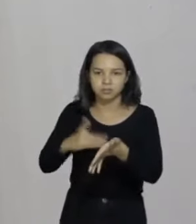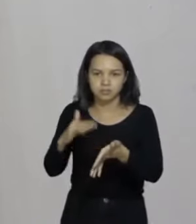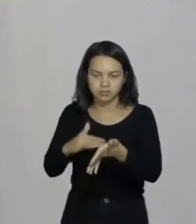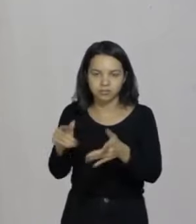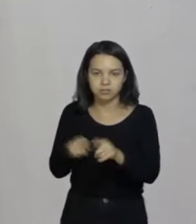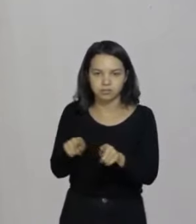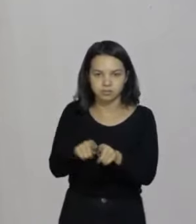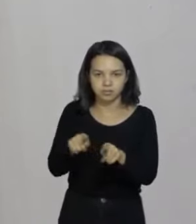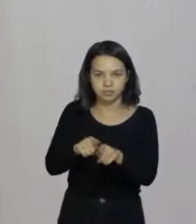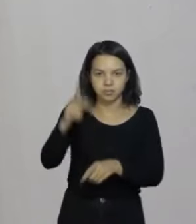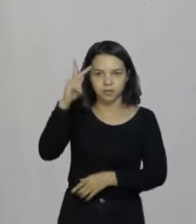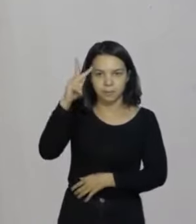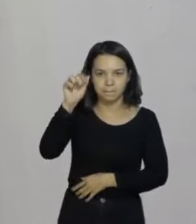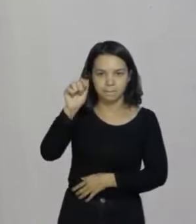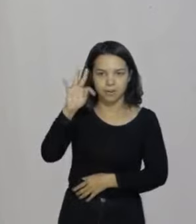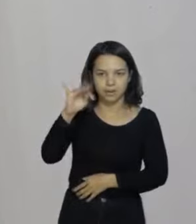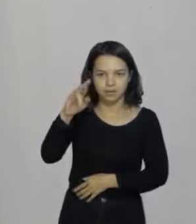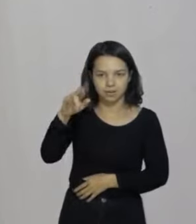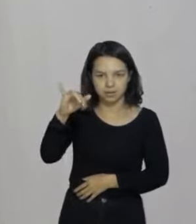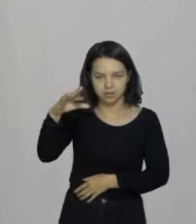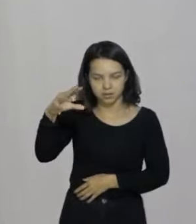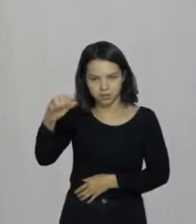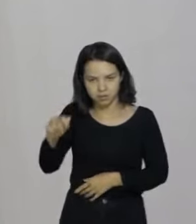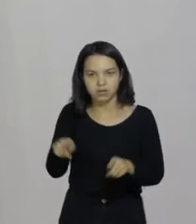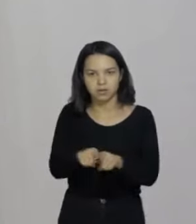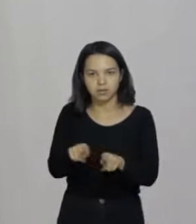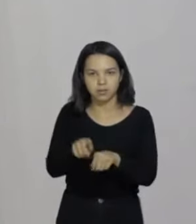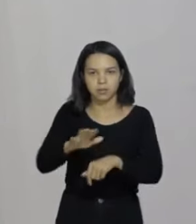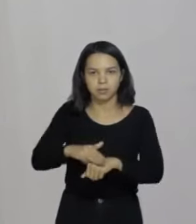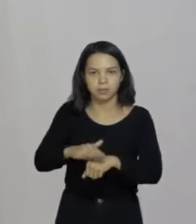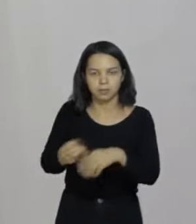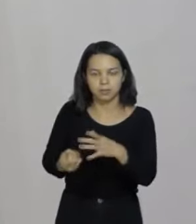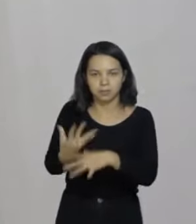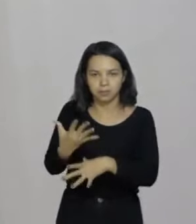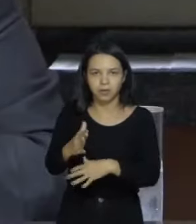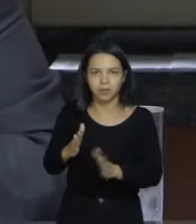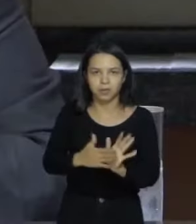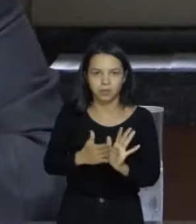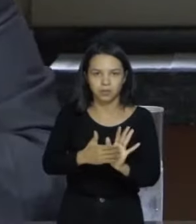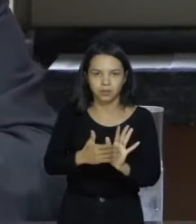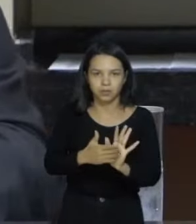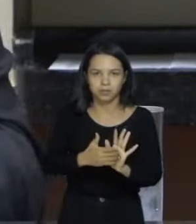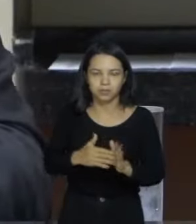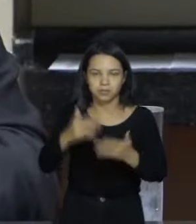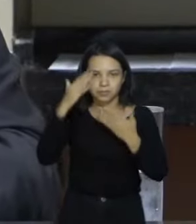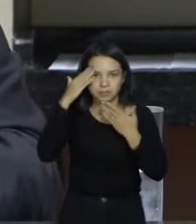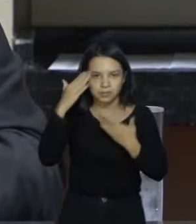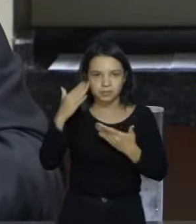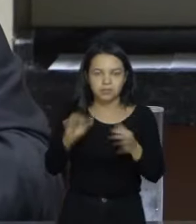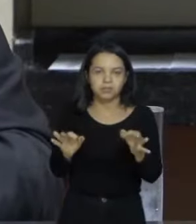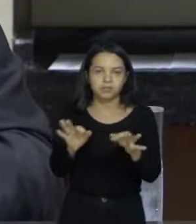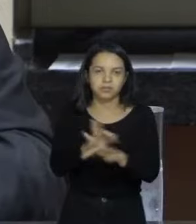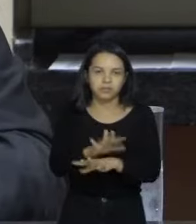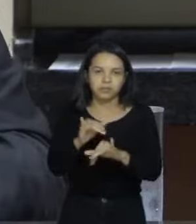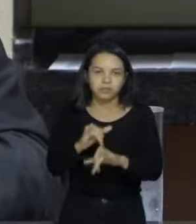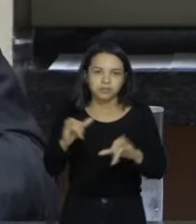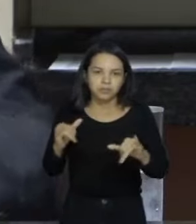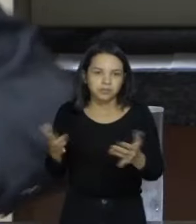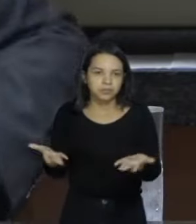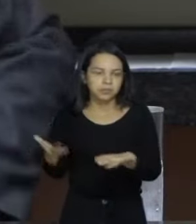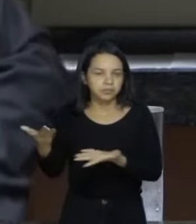Patrícia que são os grandes idealizadores dessa proposta muito obrigado concluída a manifestação